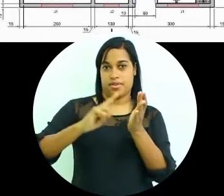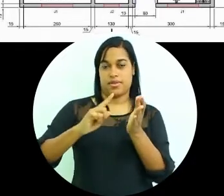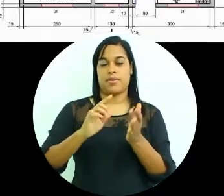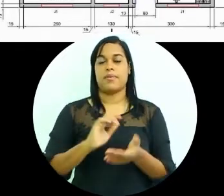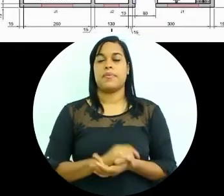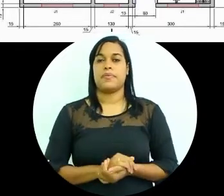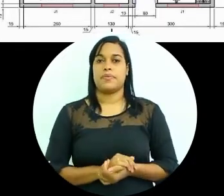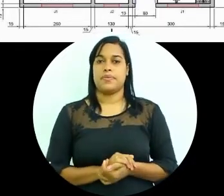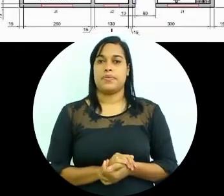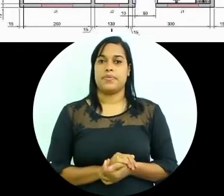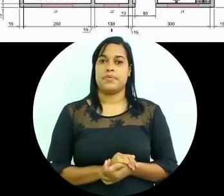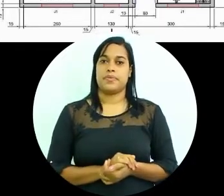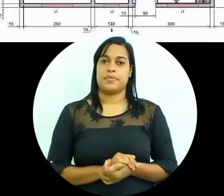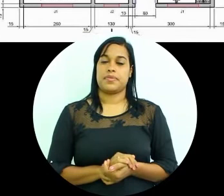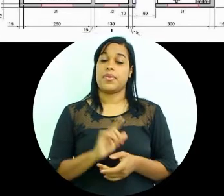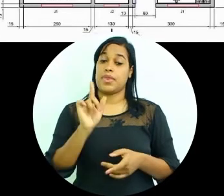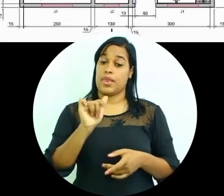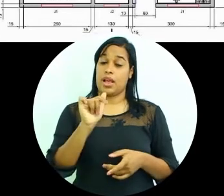F-Enter.